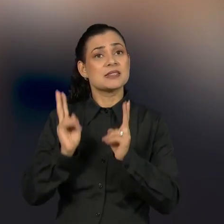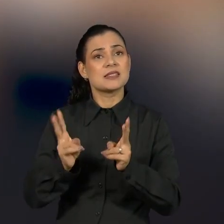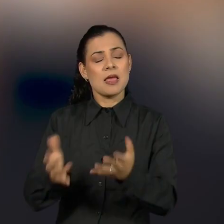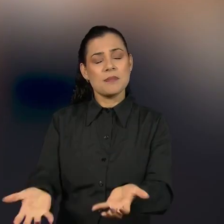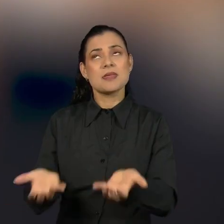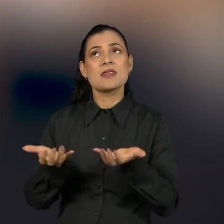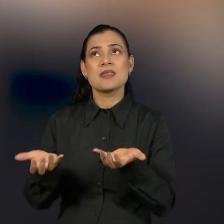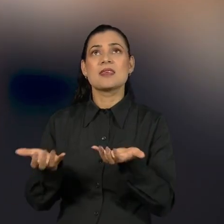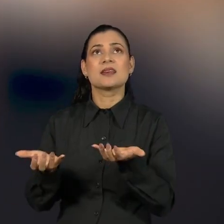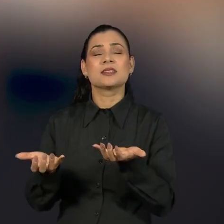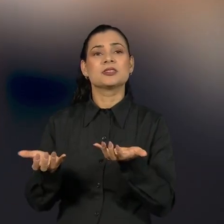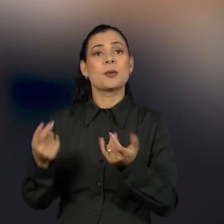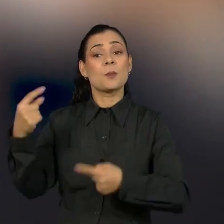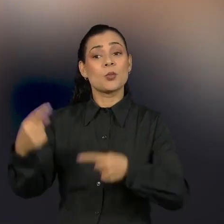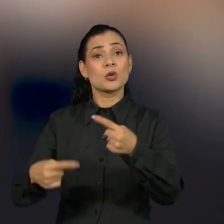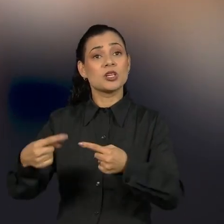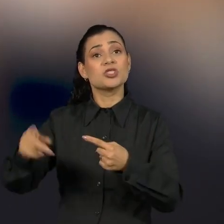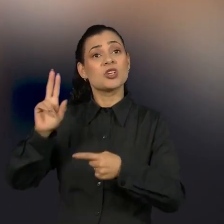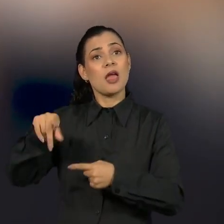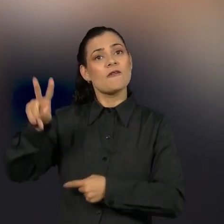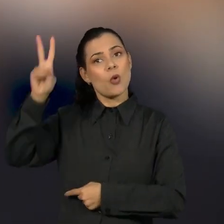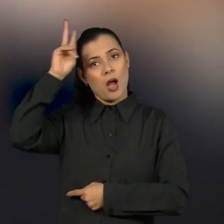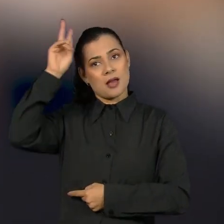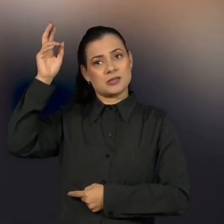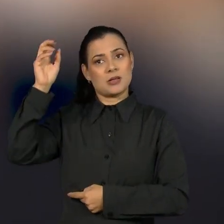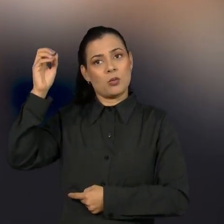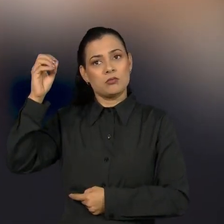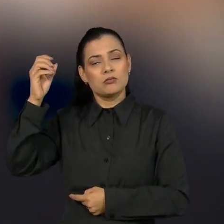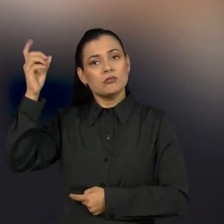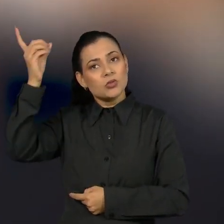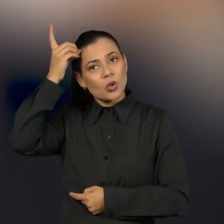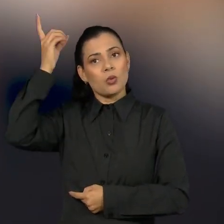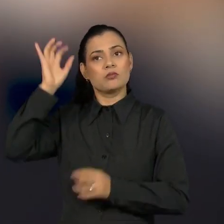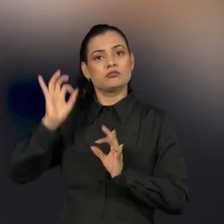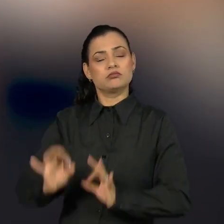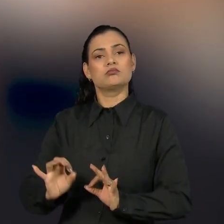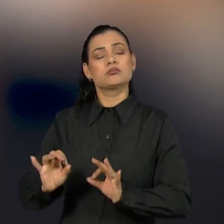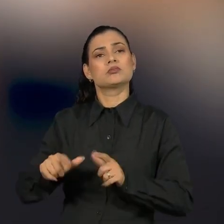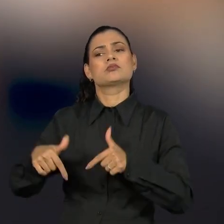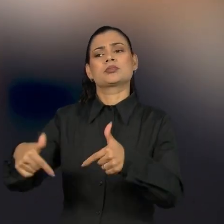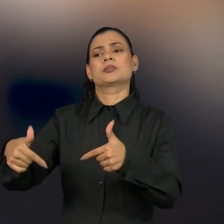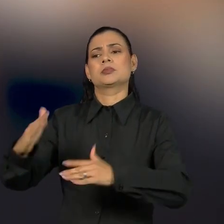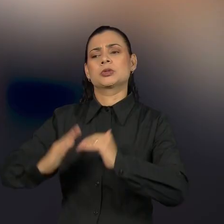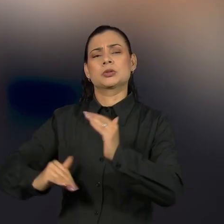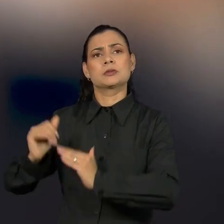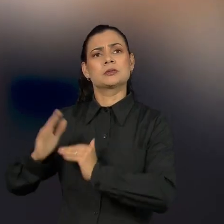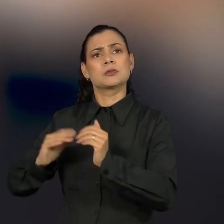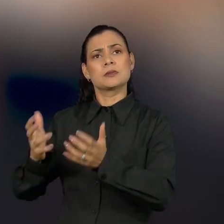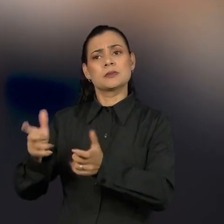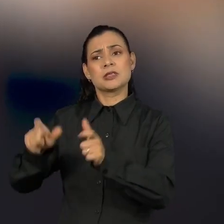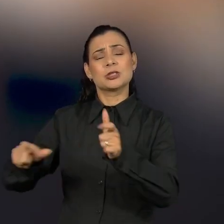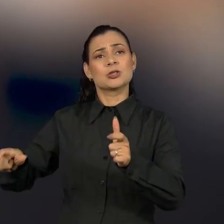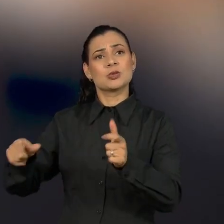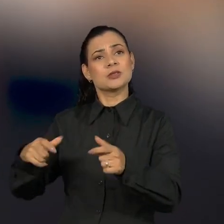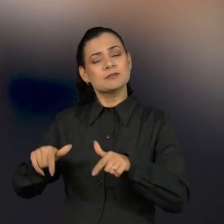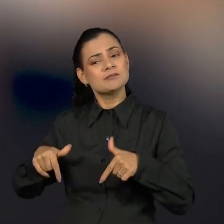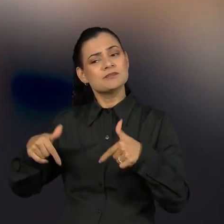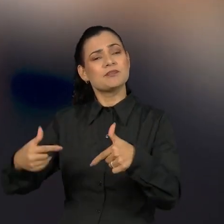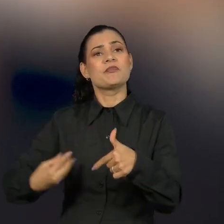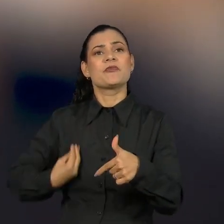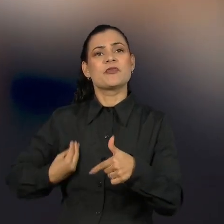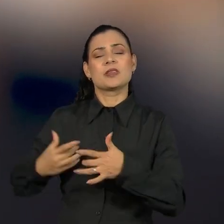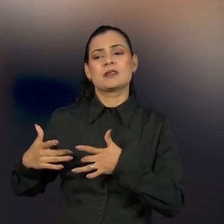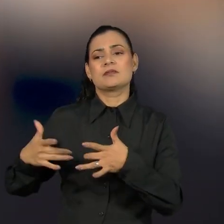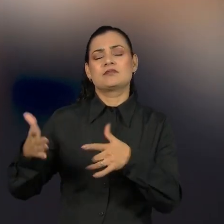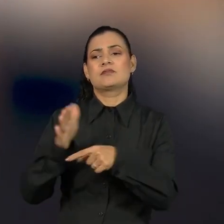entendeu que política é vocação e que merece fazer política as pessoas que têm para a sua vida doar-se